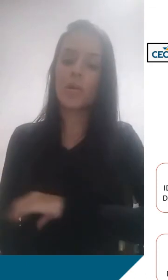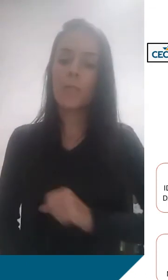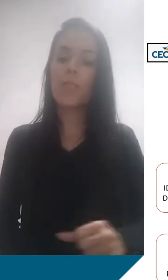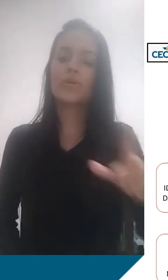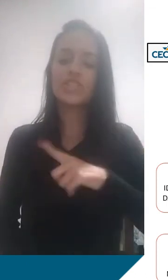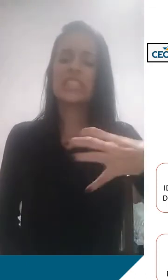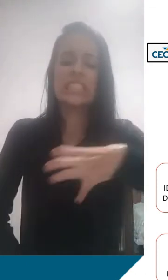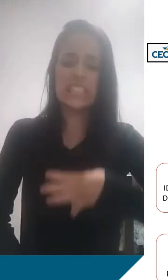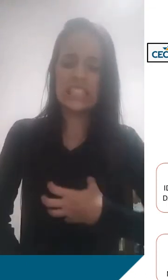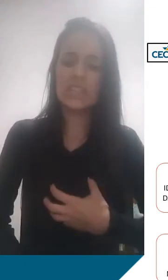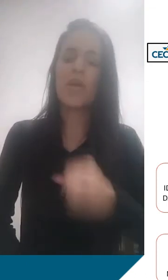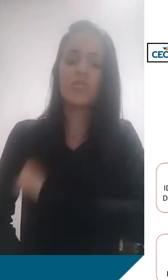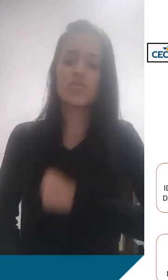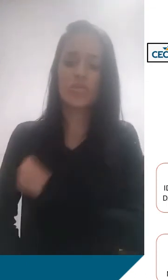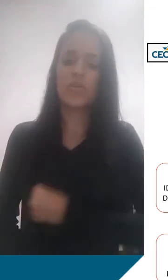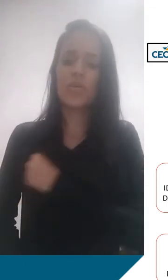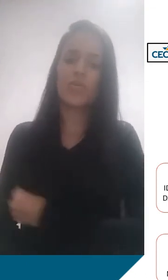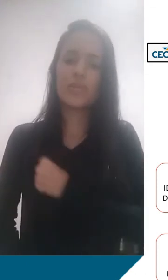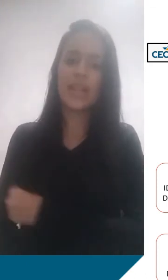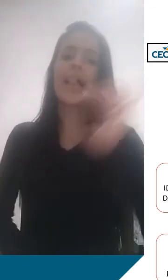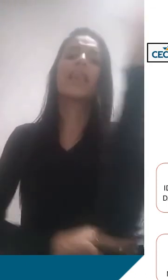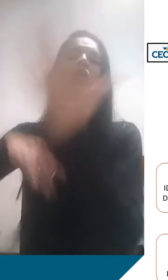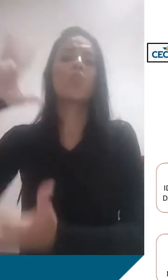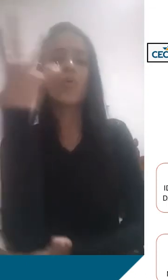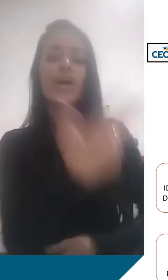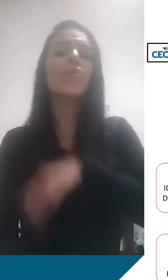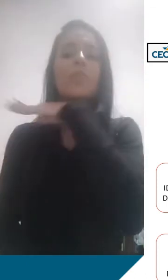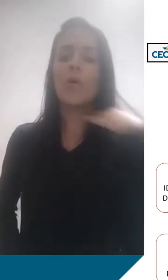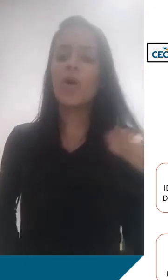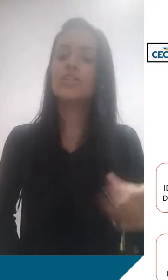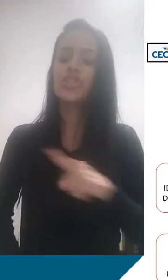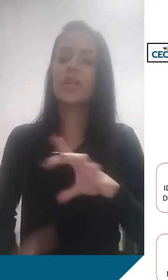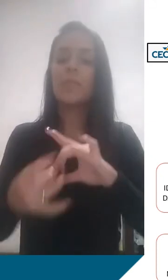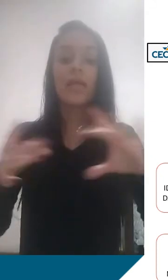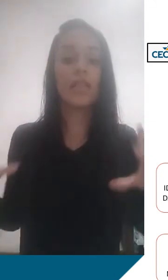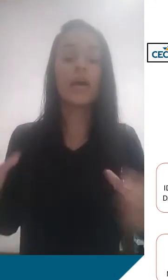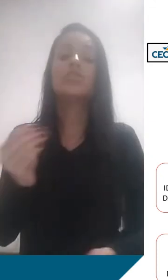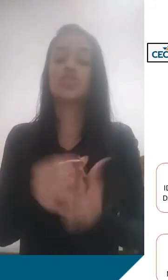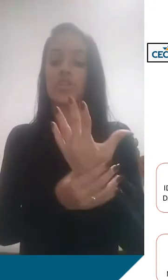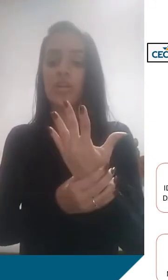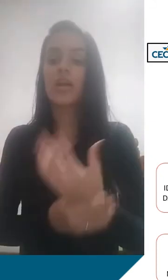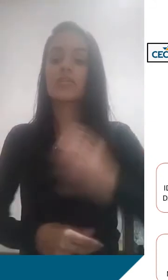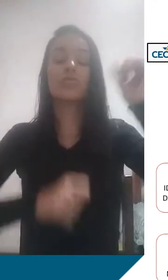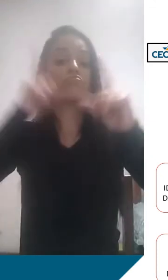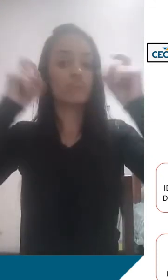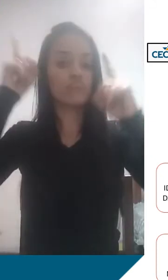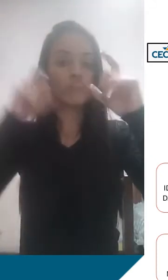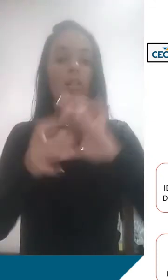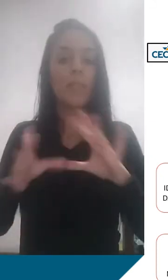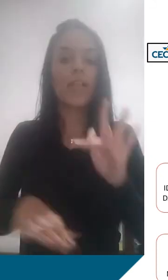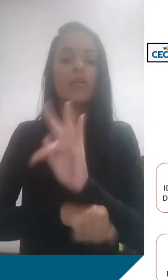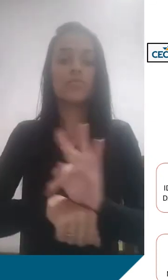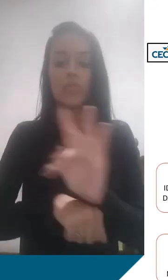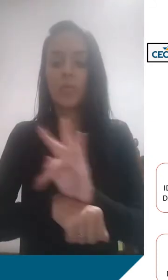valorização da natureza e da morte. Temos também uma liberdade de criação e expressão, com liberdade formal,